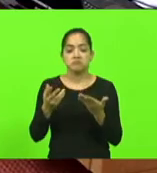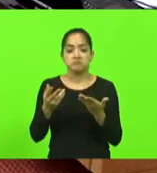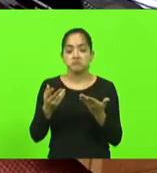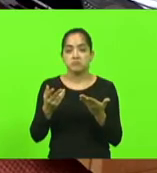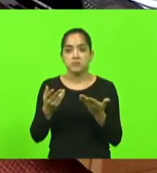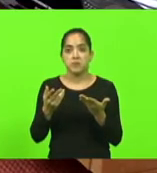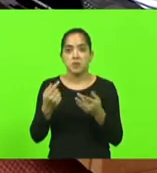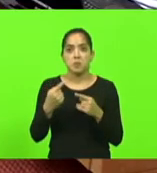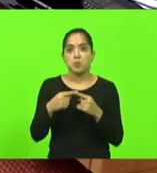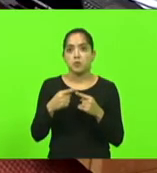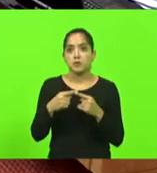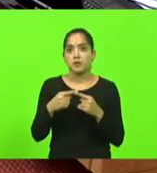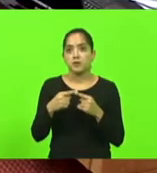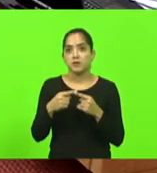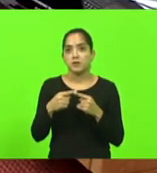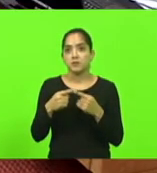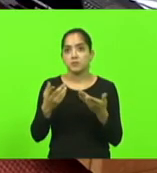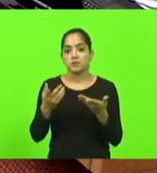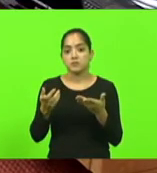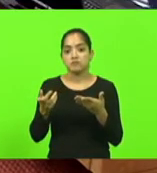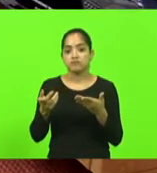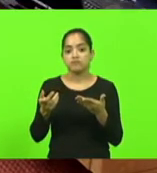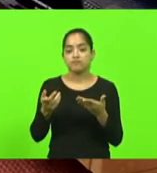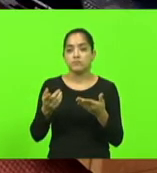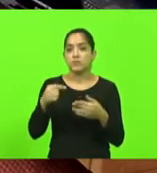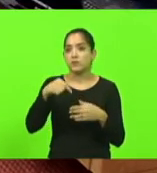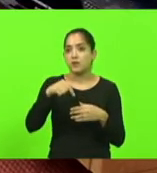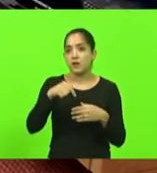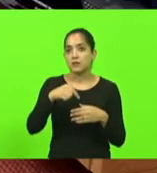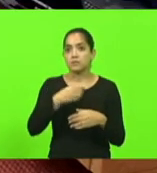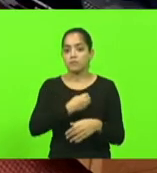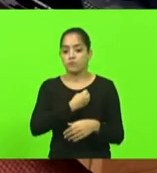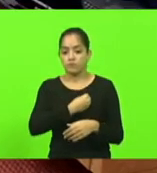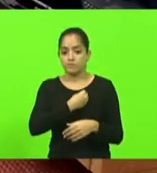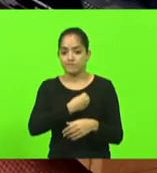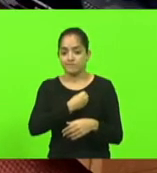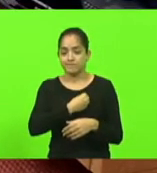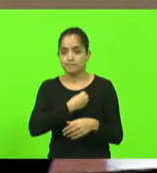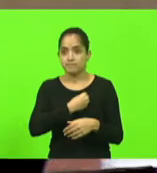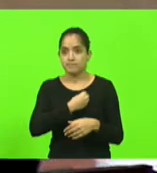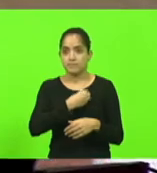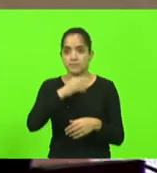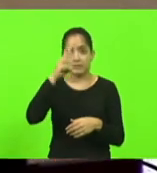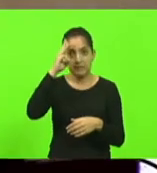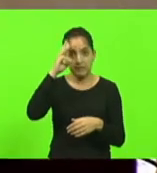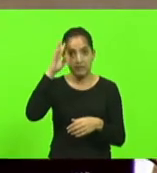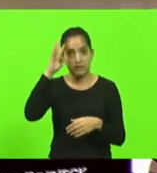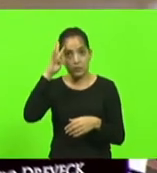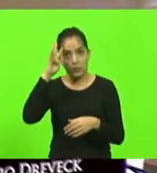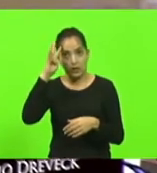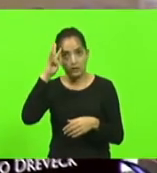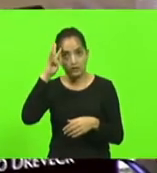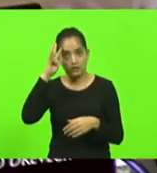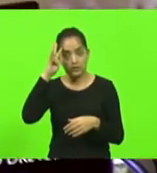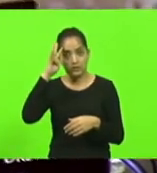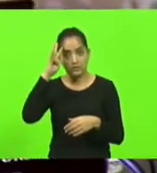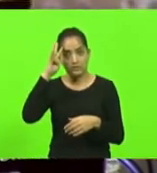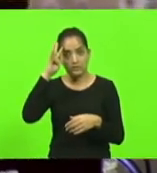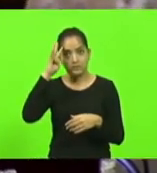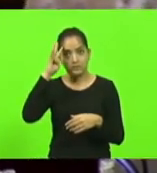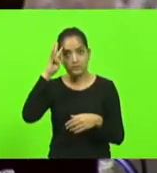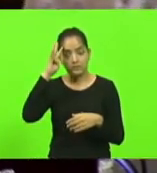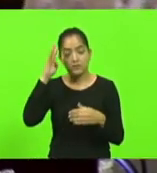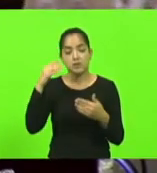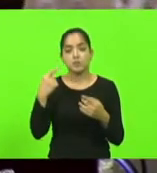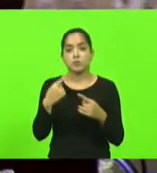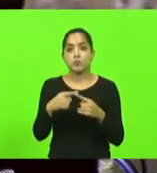Não vejo por que nós não estarmos presentes, no mínimo, na terça e na quarta-feira, até